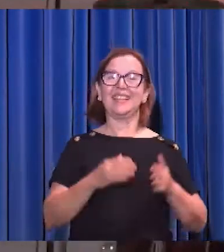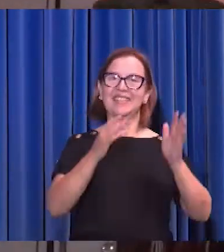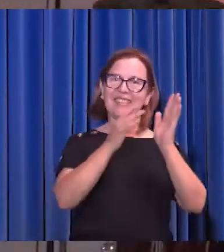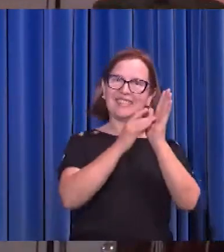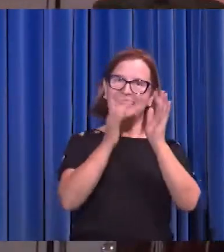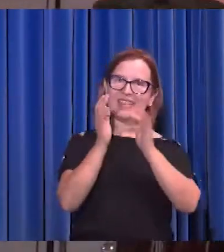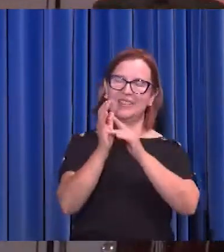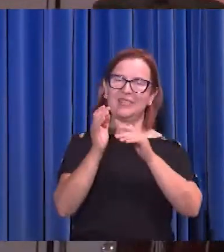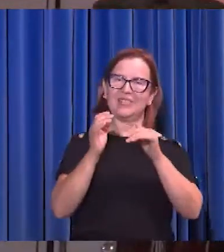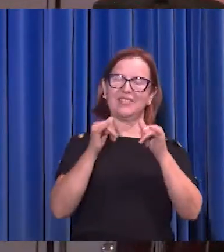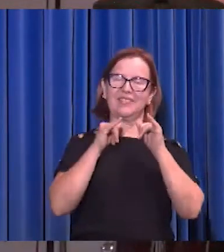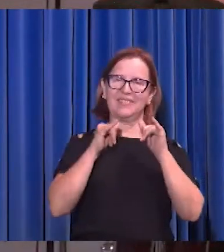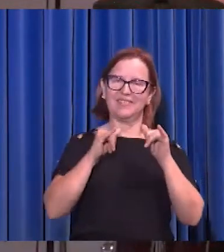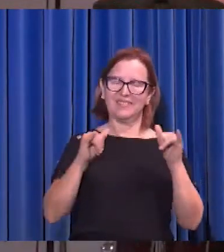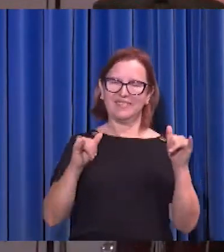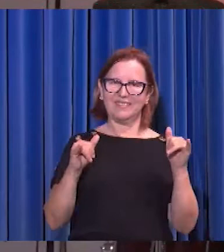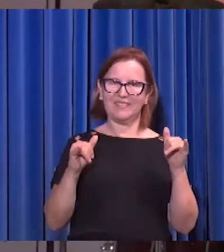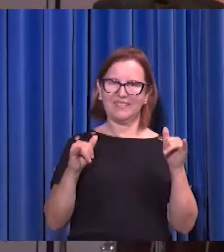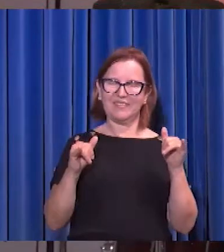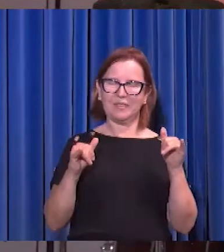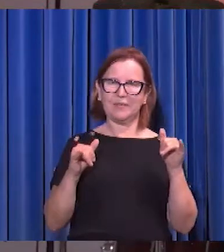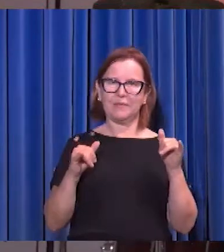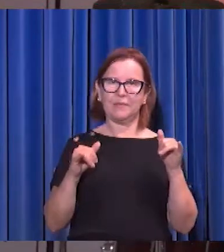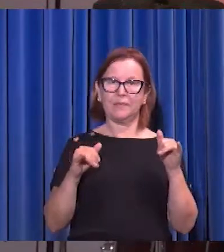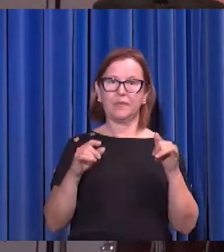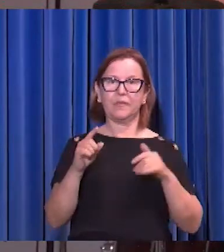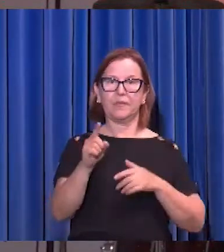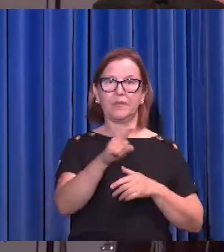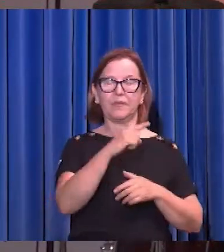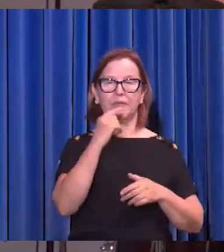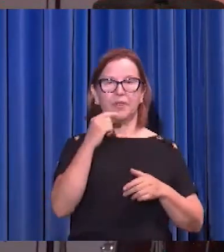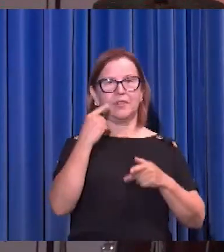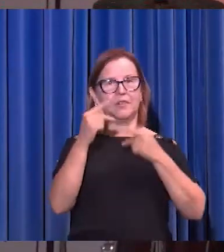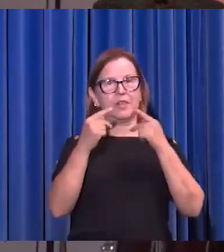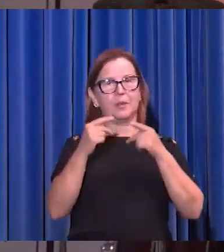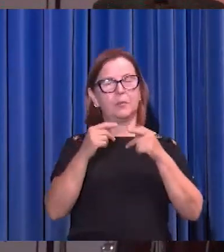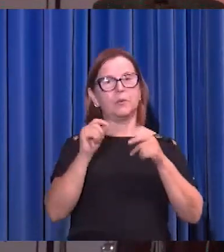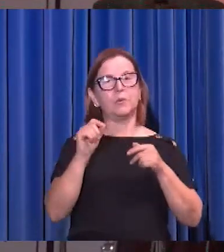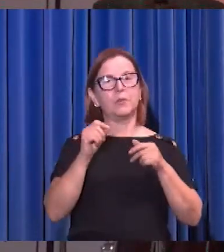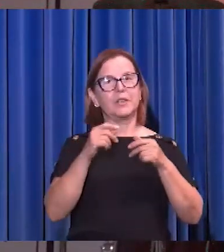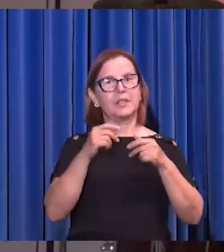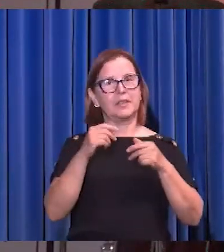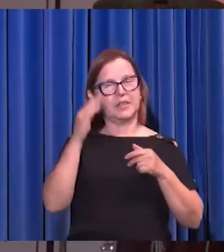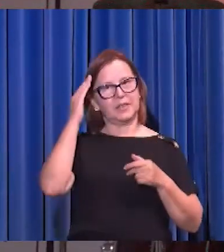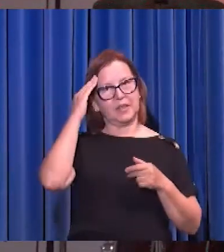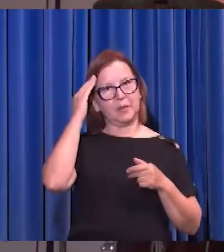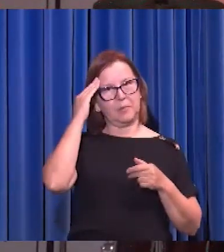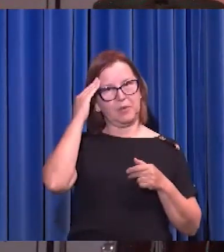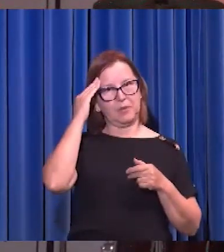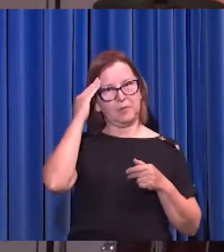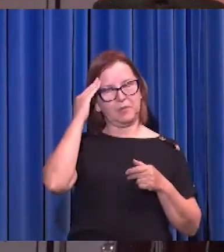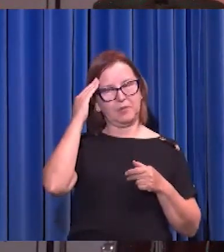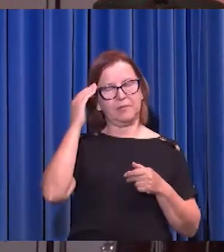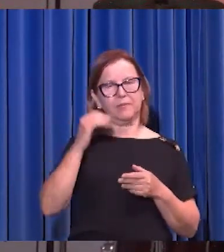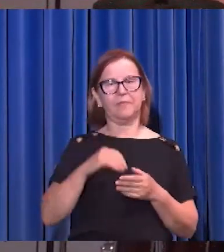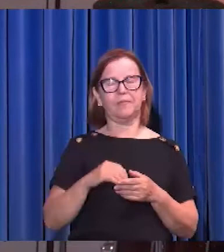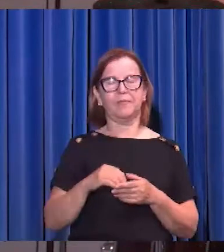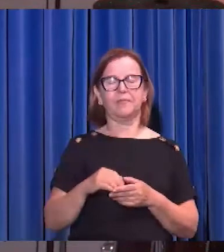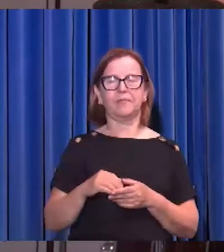Jesus diz: dizemos o que sabemos, testificamos o que temos visto, contudo não aceitais o nosso